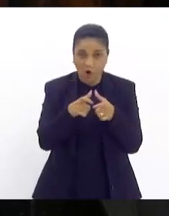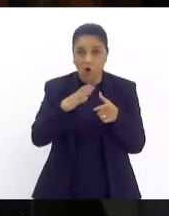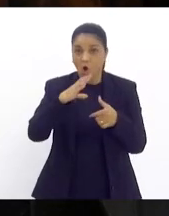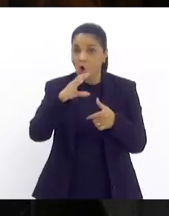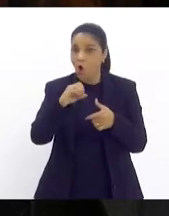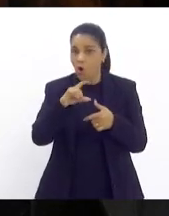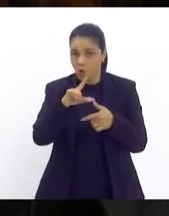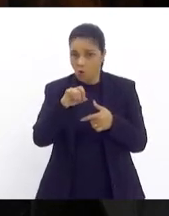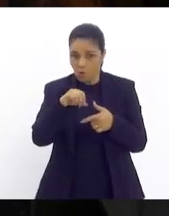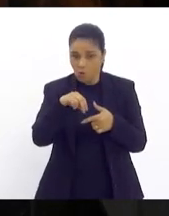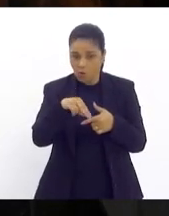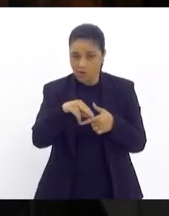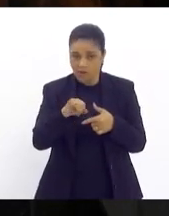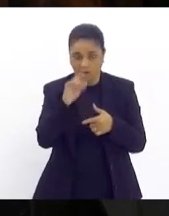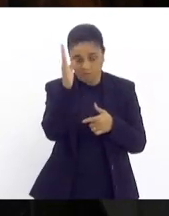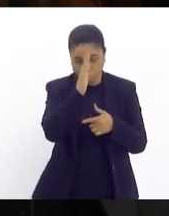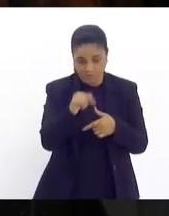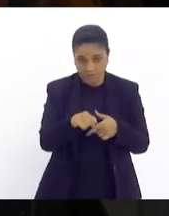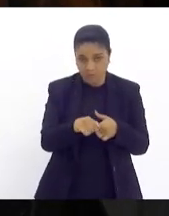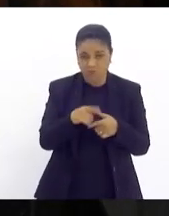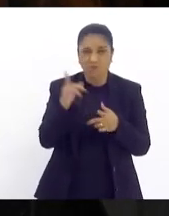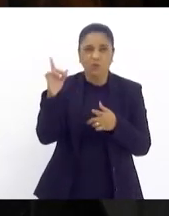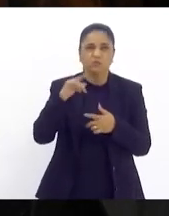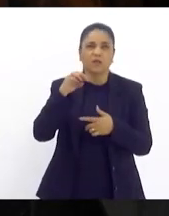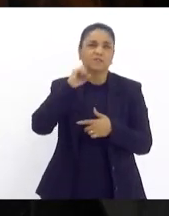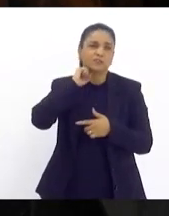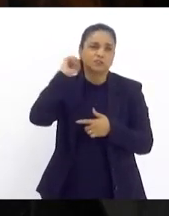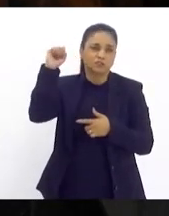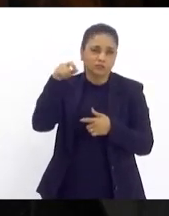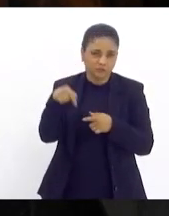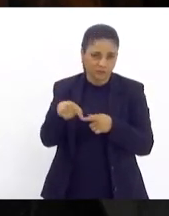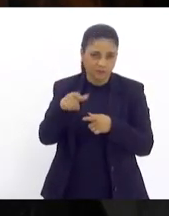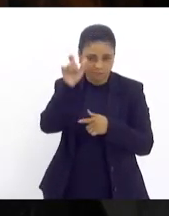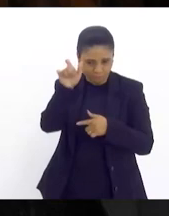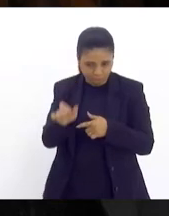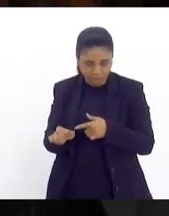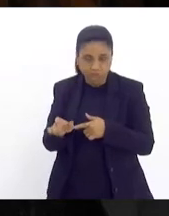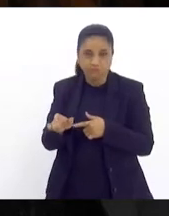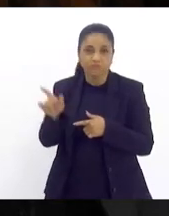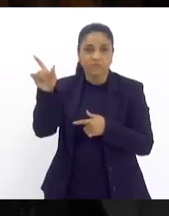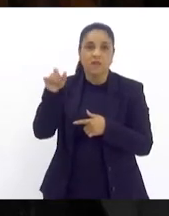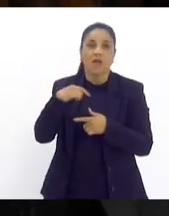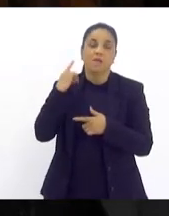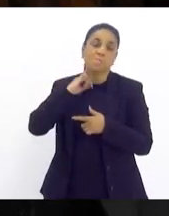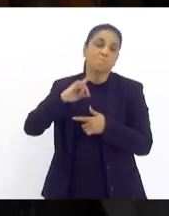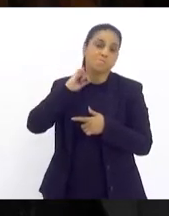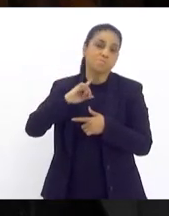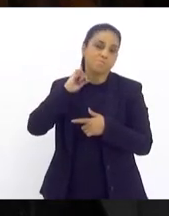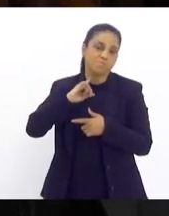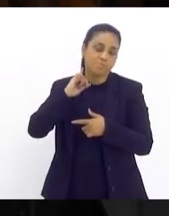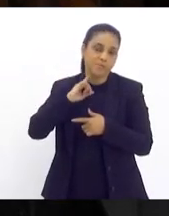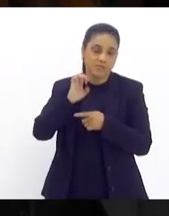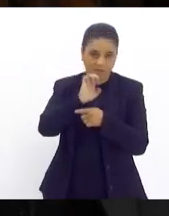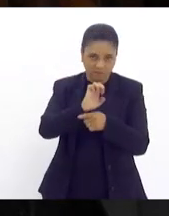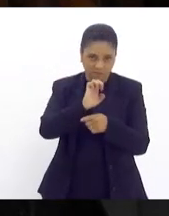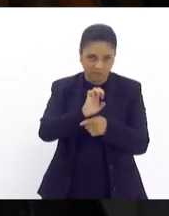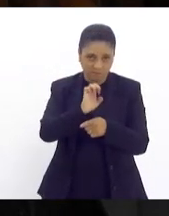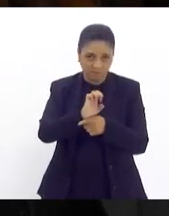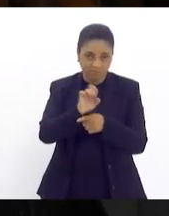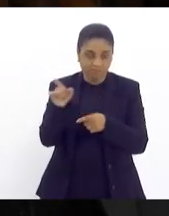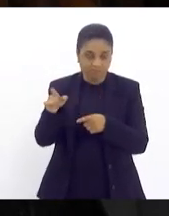Tiradentes em Minas Gerais Alferes que era se